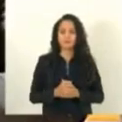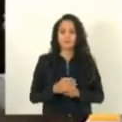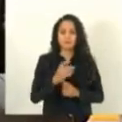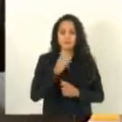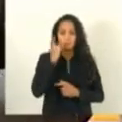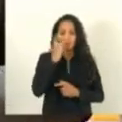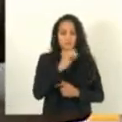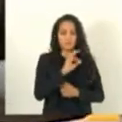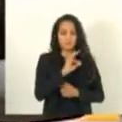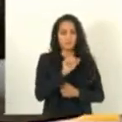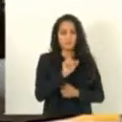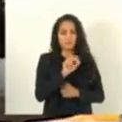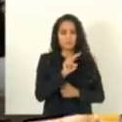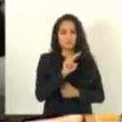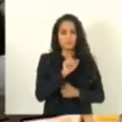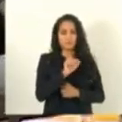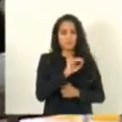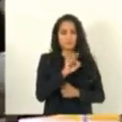Deputado Favato.